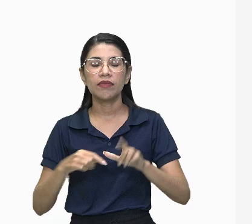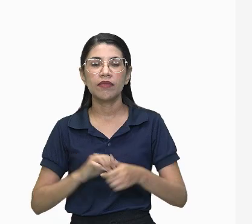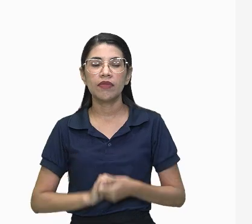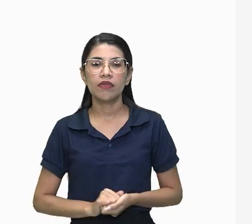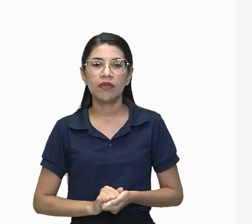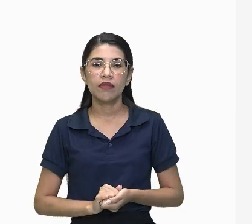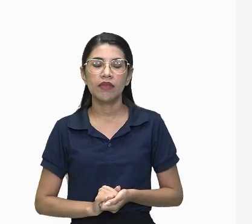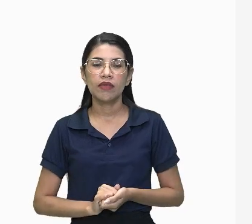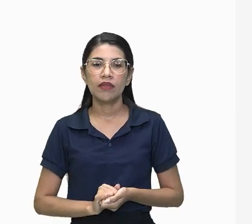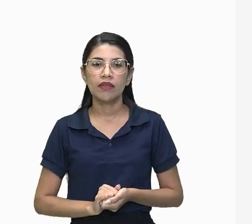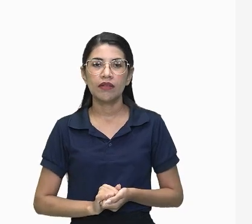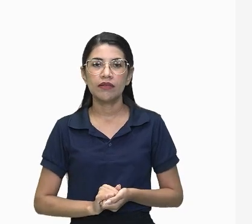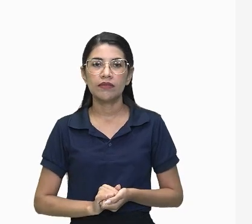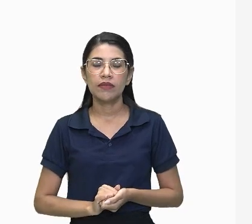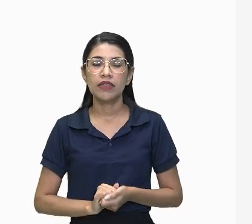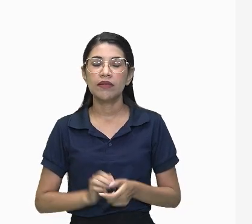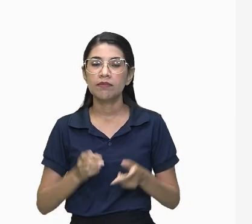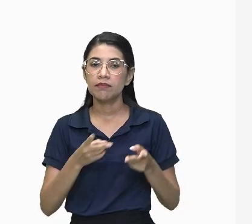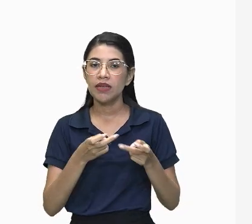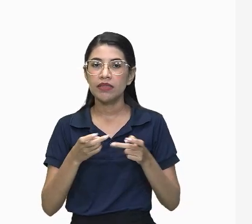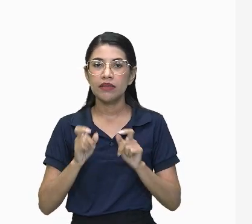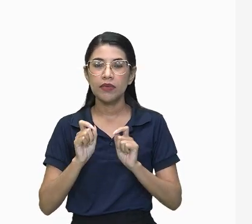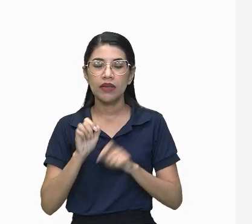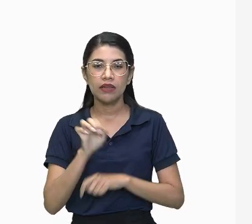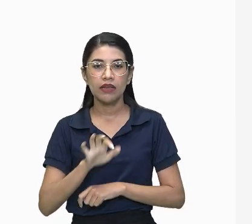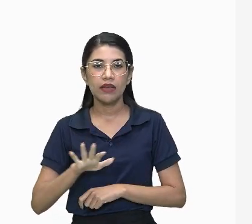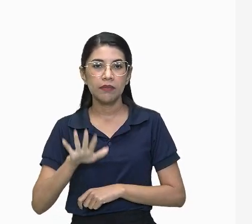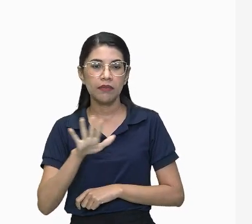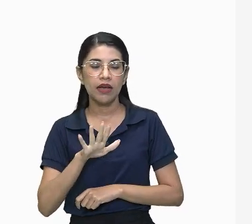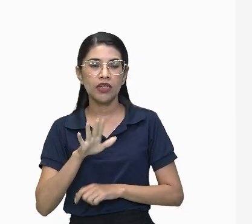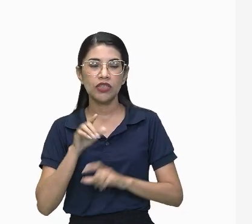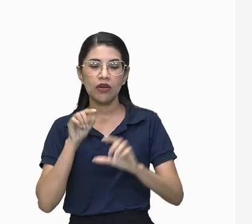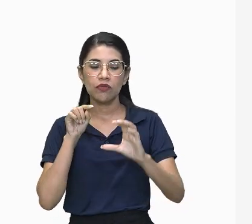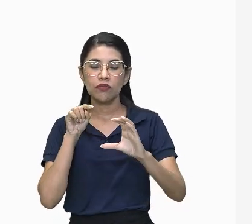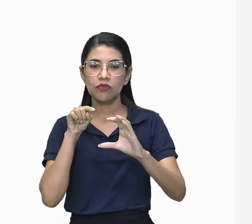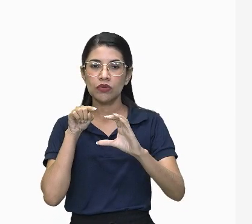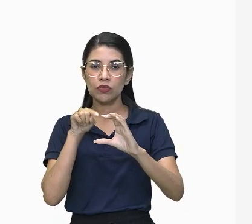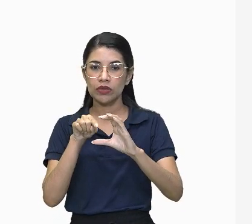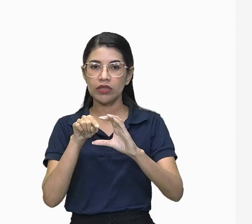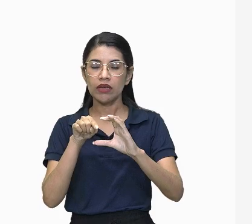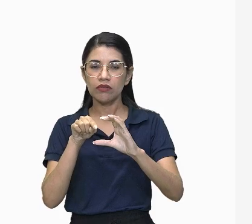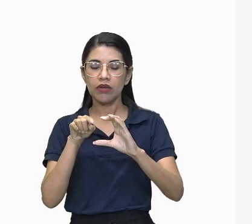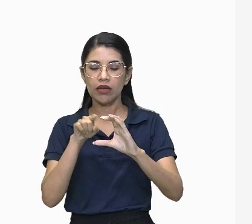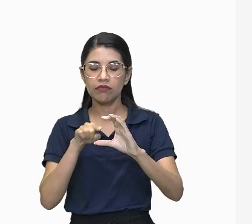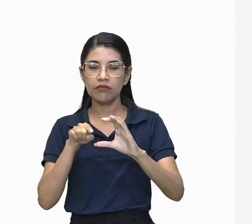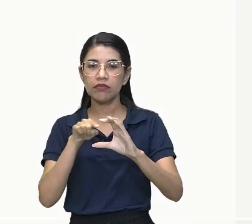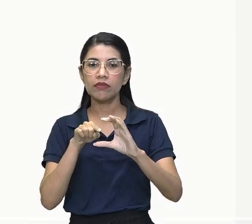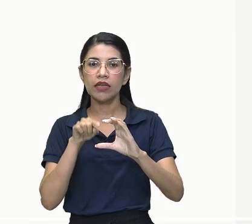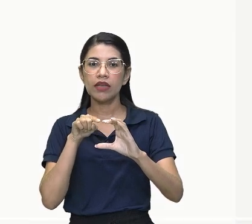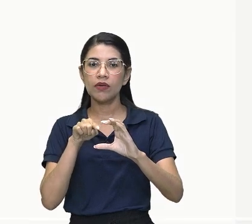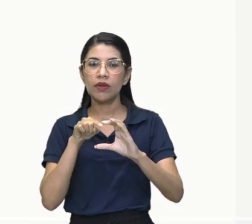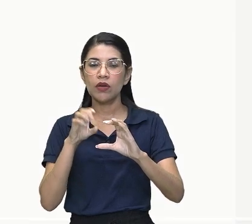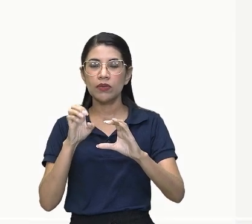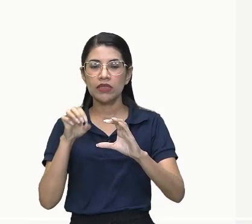já posso observar aqui onde fica o centro, né? O centro vai ter, então,